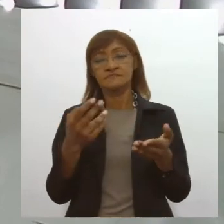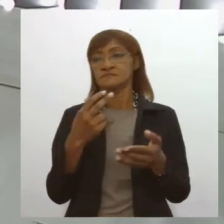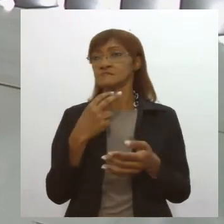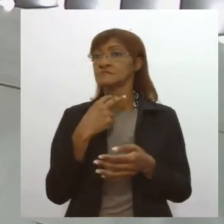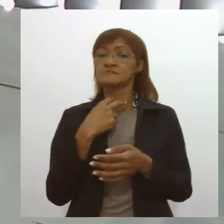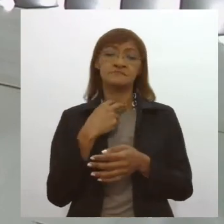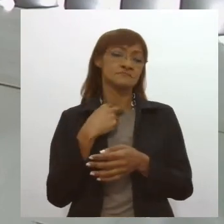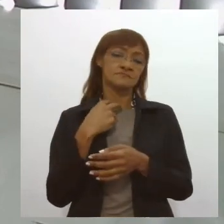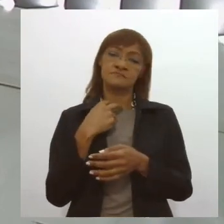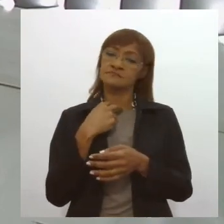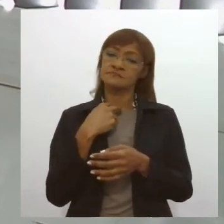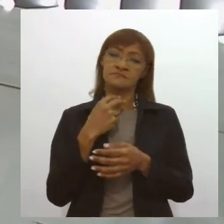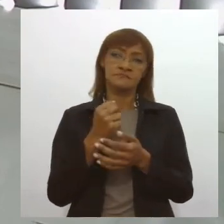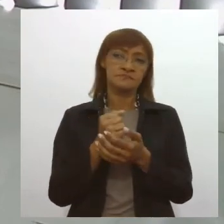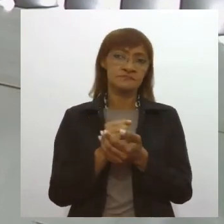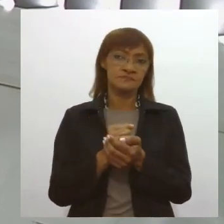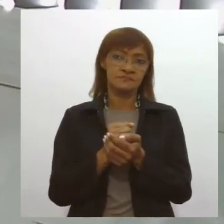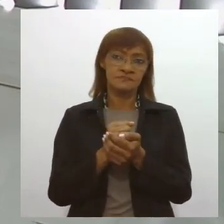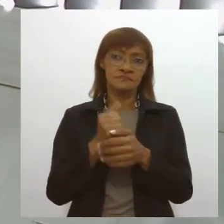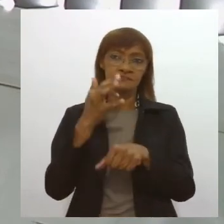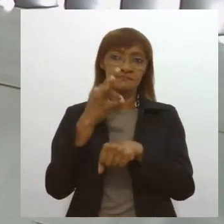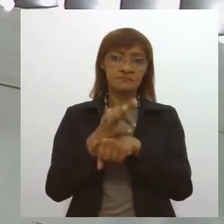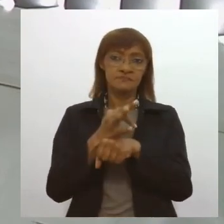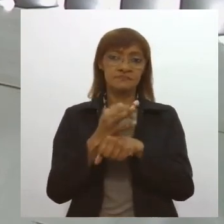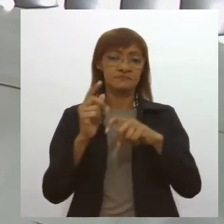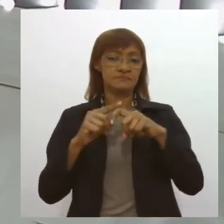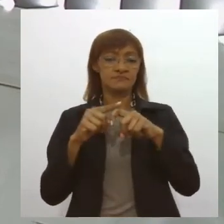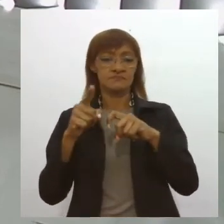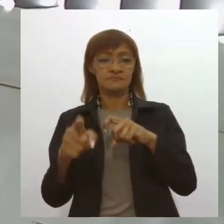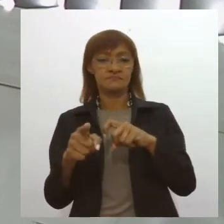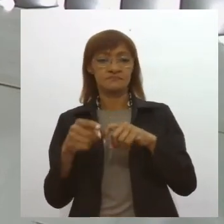deixar passar as consultas, né? Tem que ter todo esse